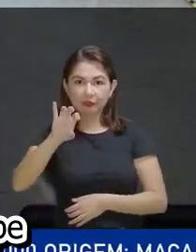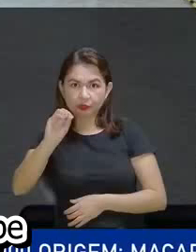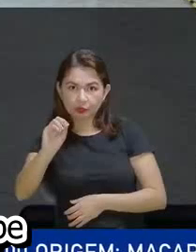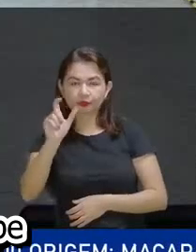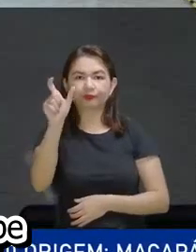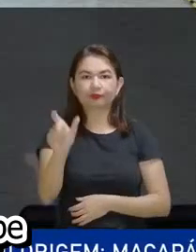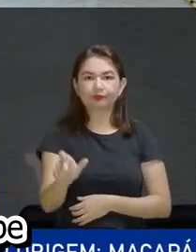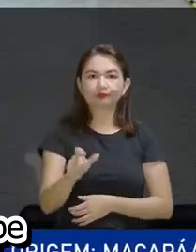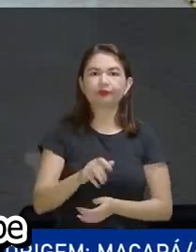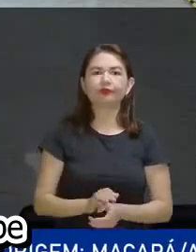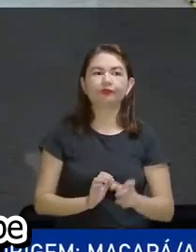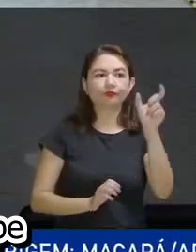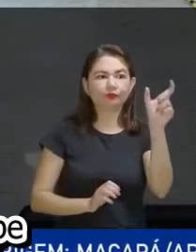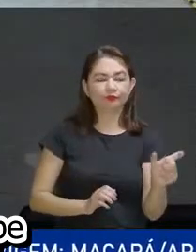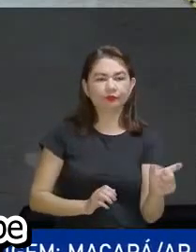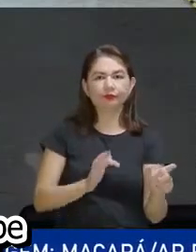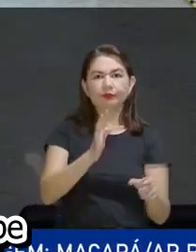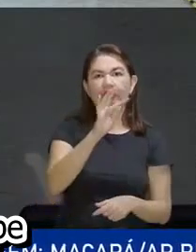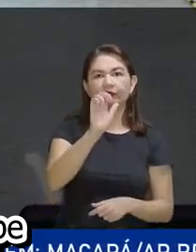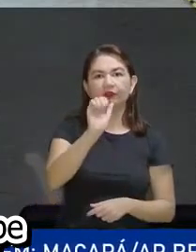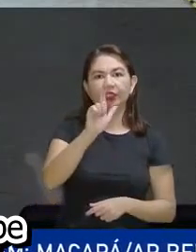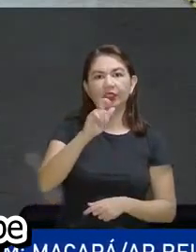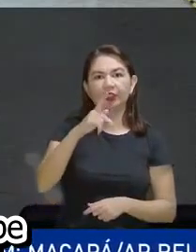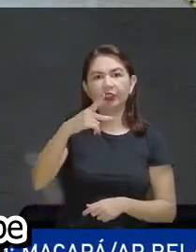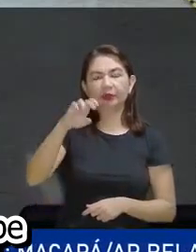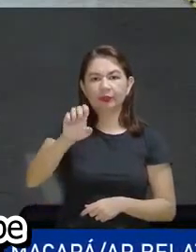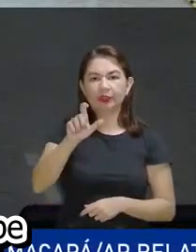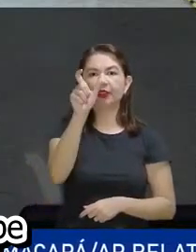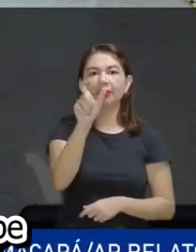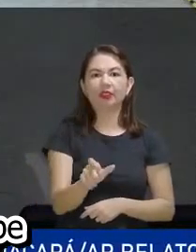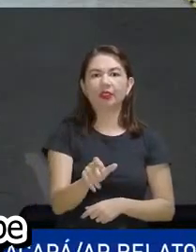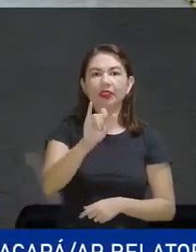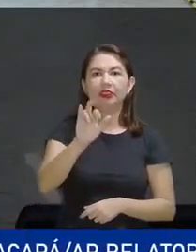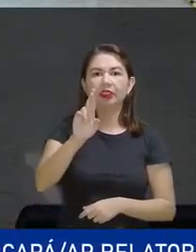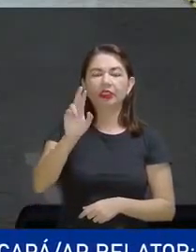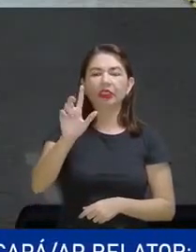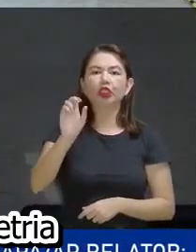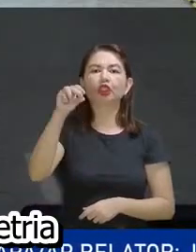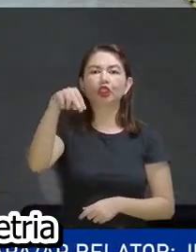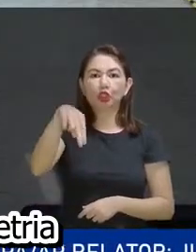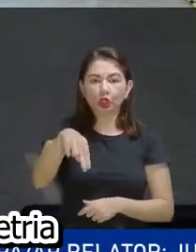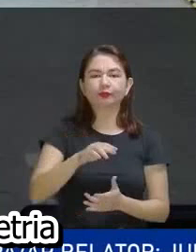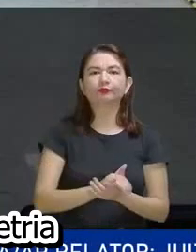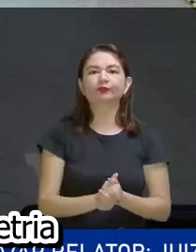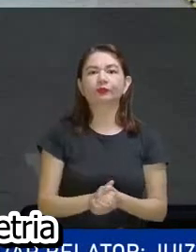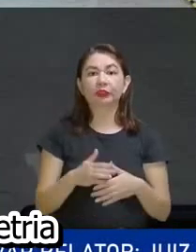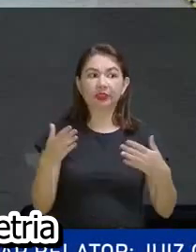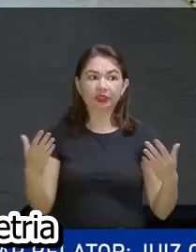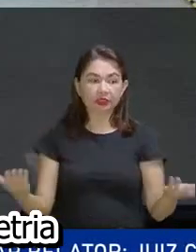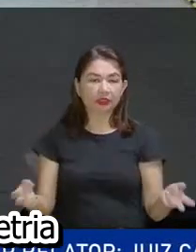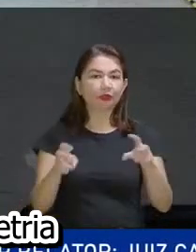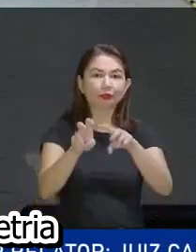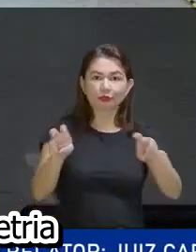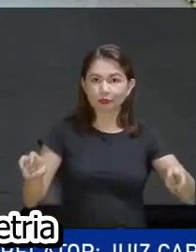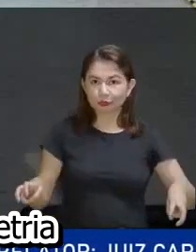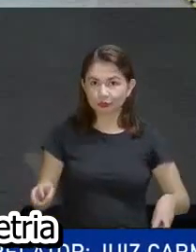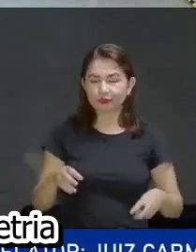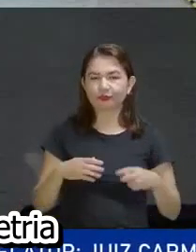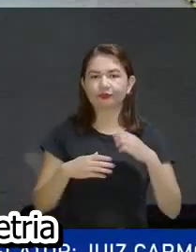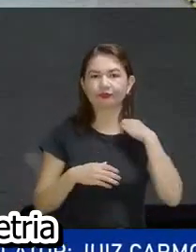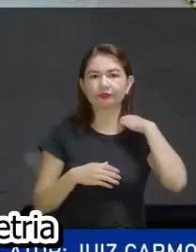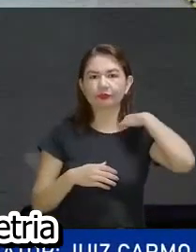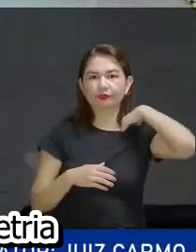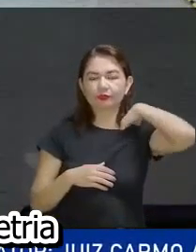Moreira Jucá, Felipe Luan Moreira Barreto e Irlon Samento de Moraes. Eu passo, excelências, diante do meu voto,